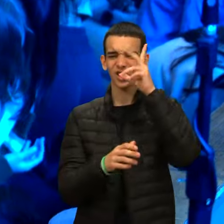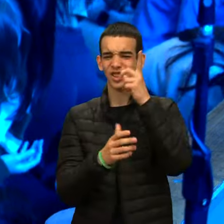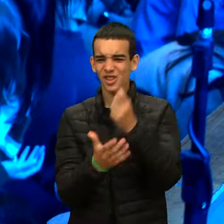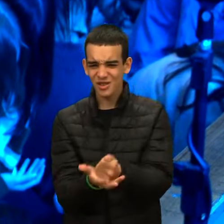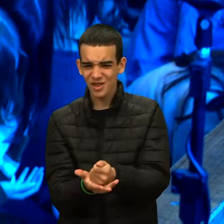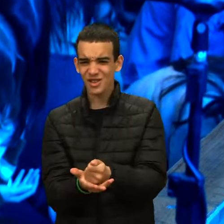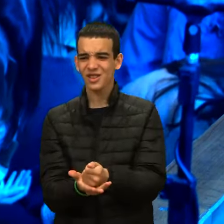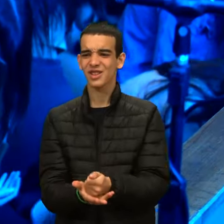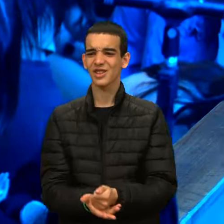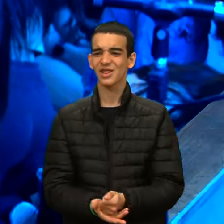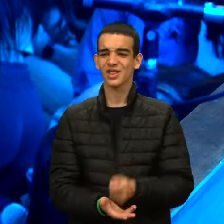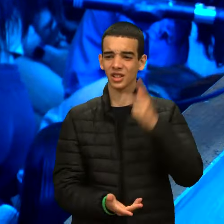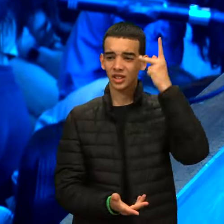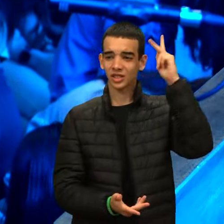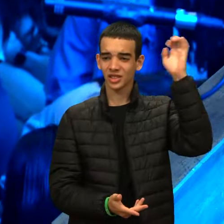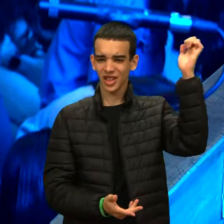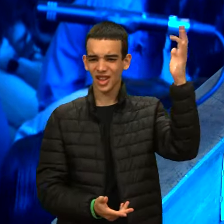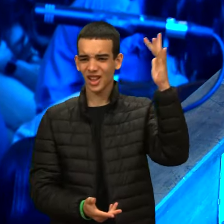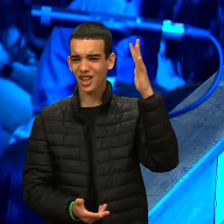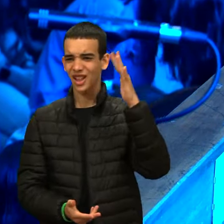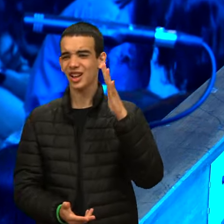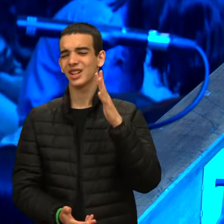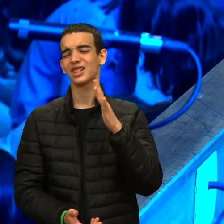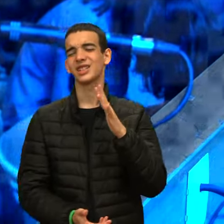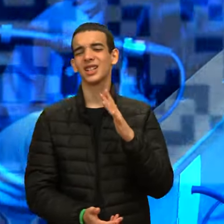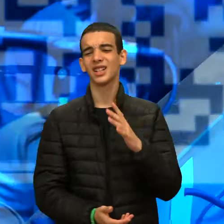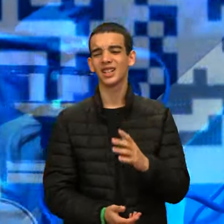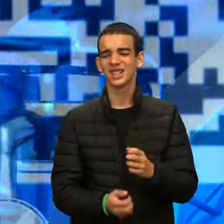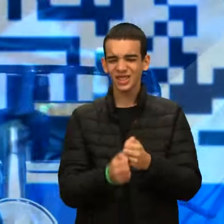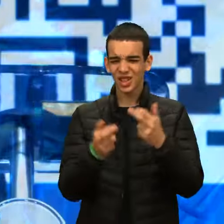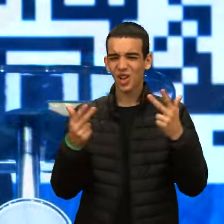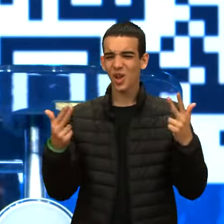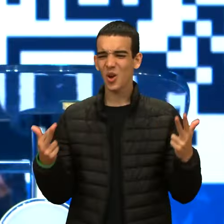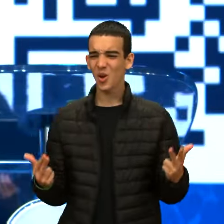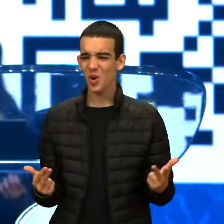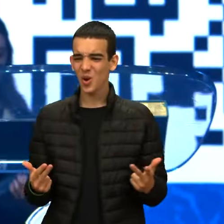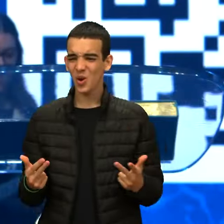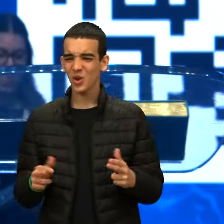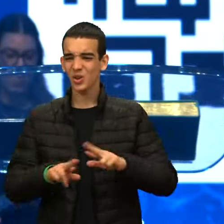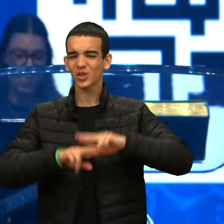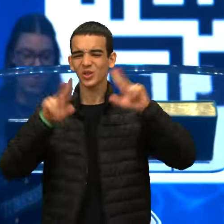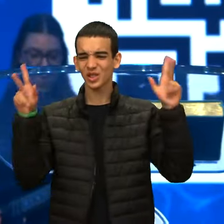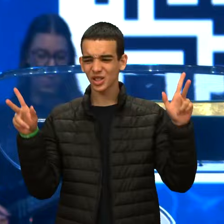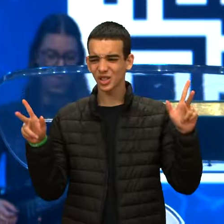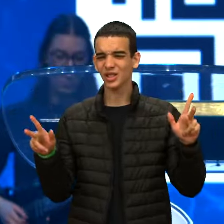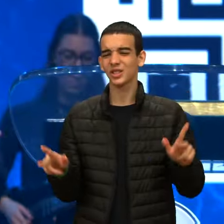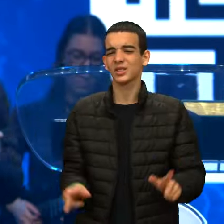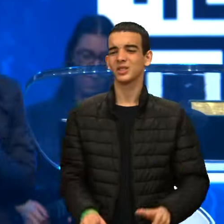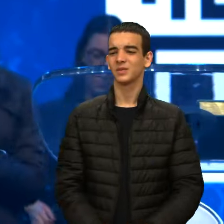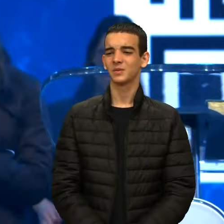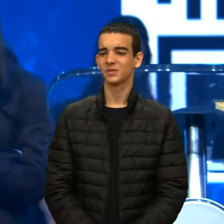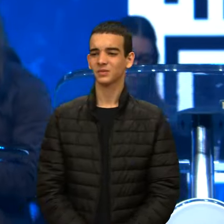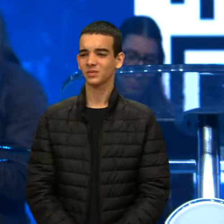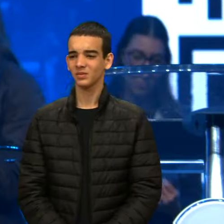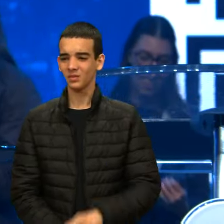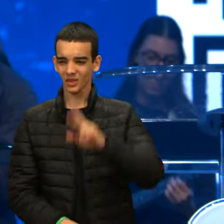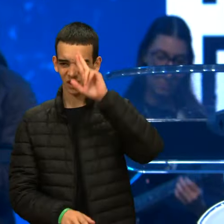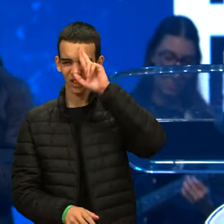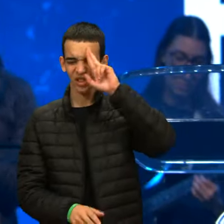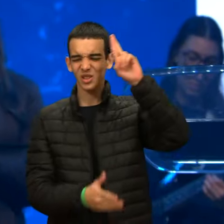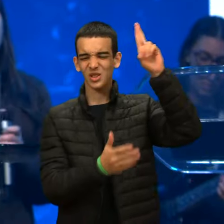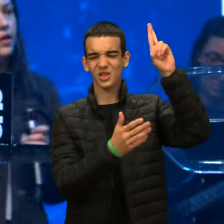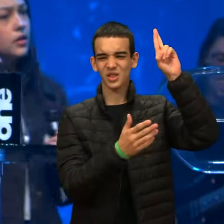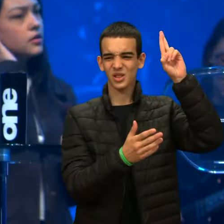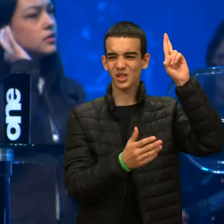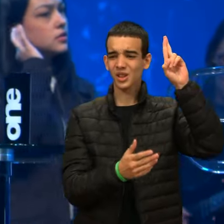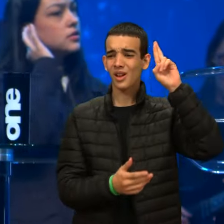Tua graça agir diferente, Deus. Que o Senhor possa olhar para cada entrega que está sendo feita aqui. Que o